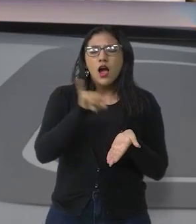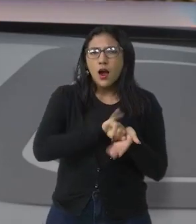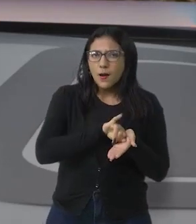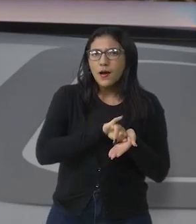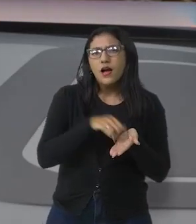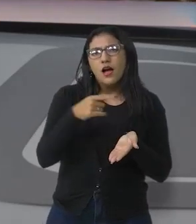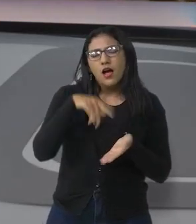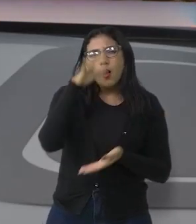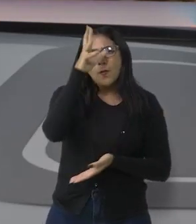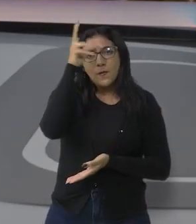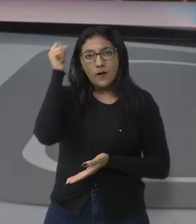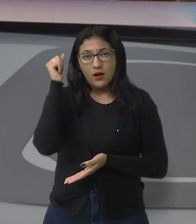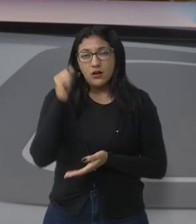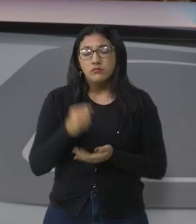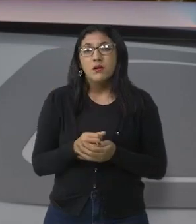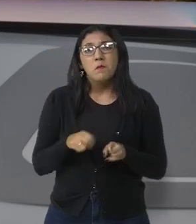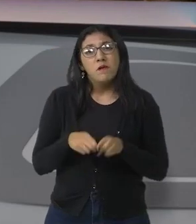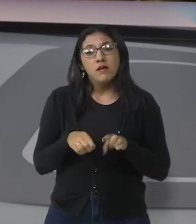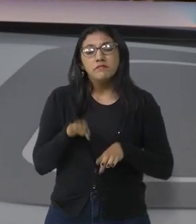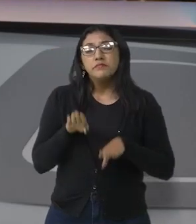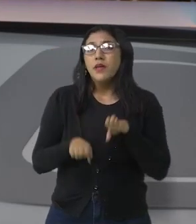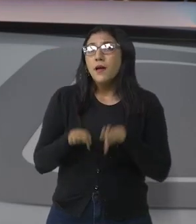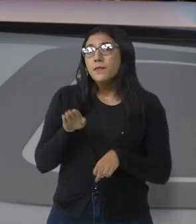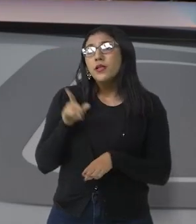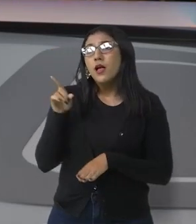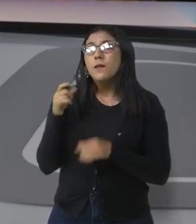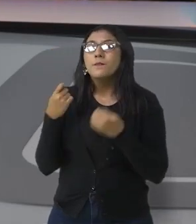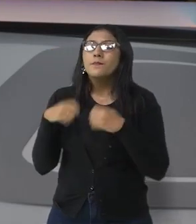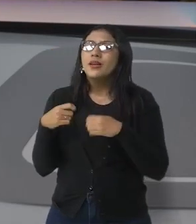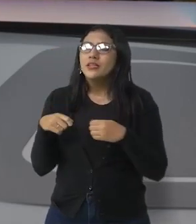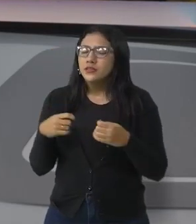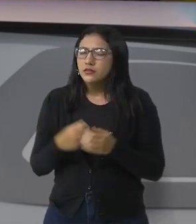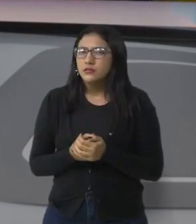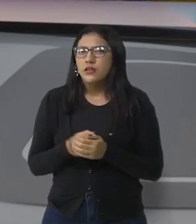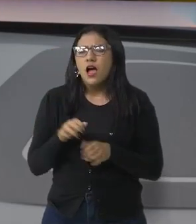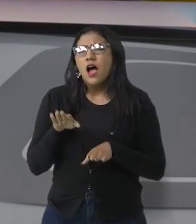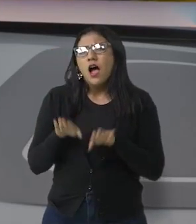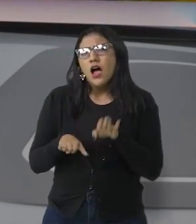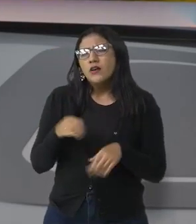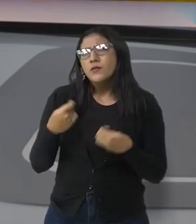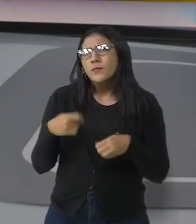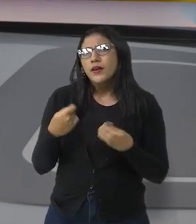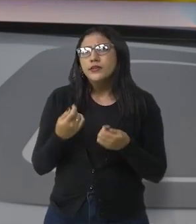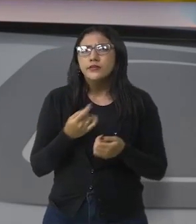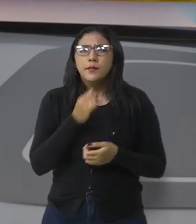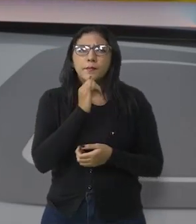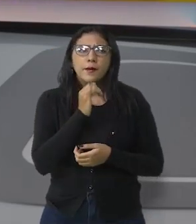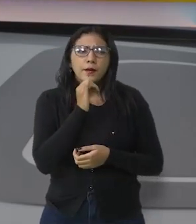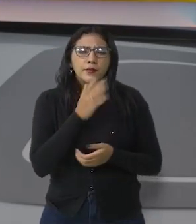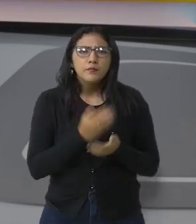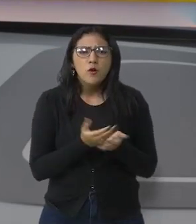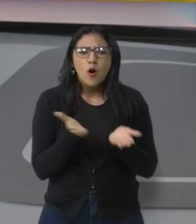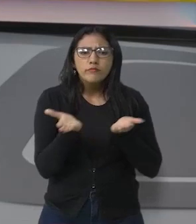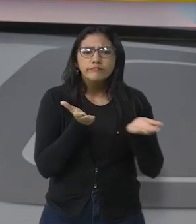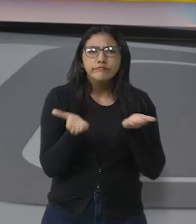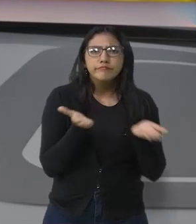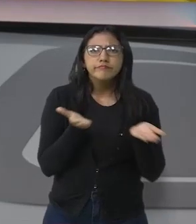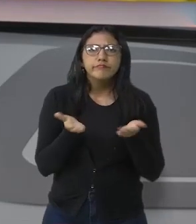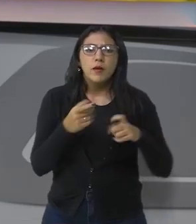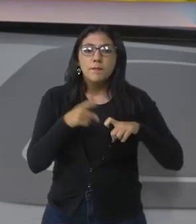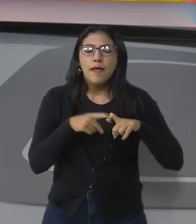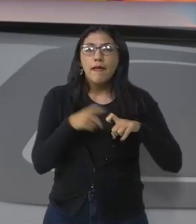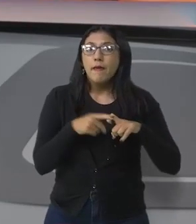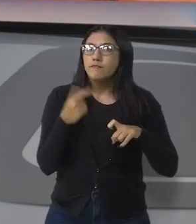sede da capital, dependendo do que ele vai buscar. Às vezes é um recurso médico, acesso a médico que não tem